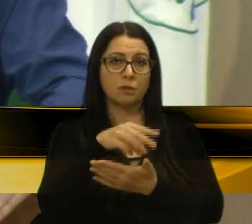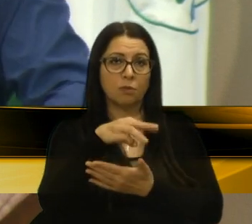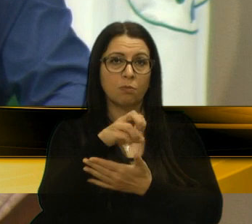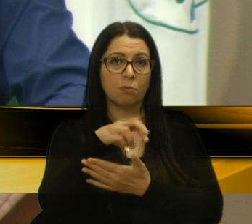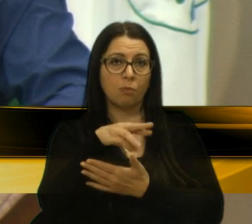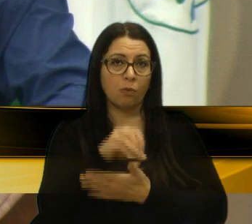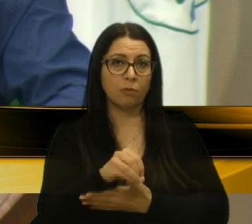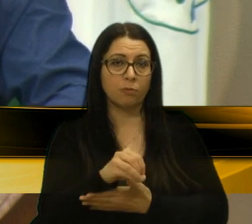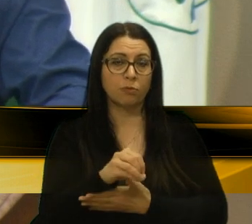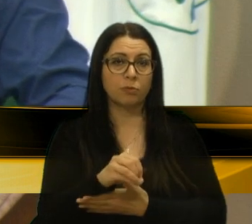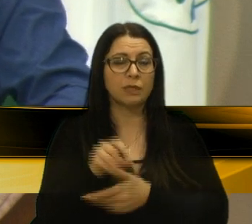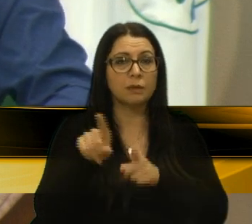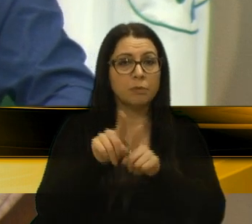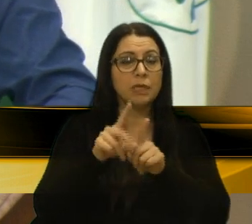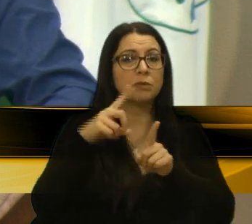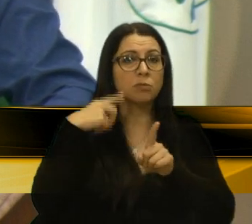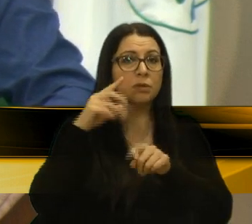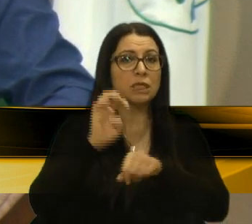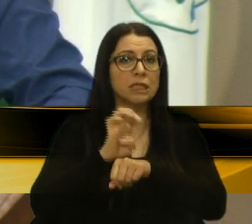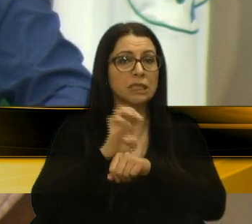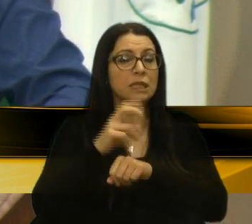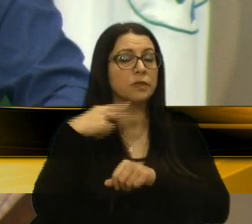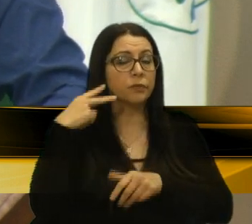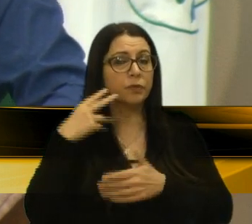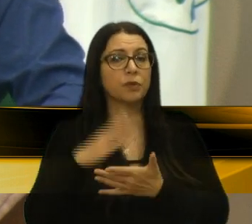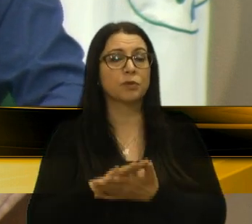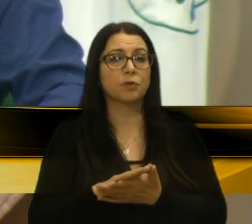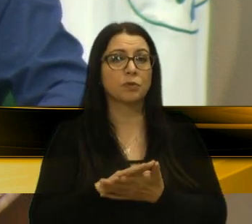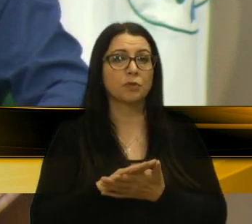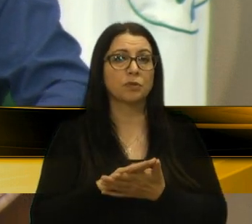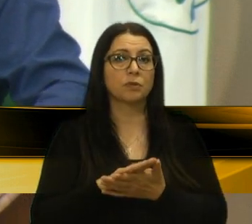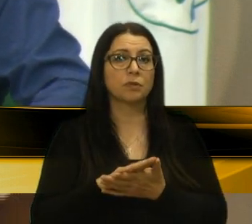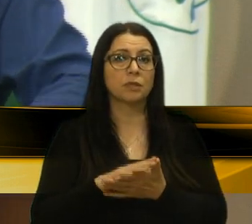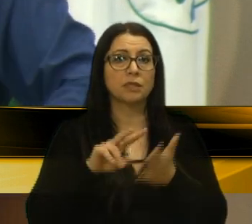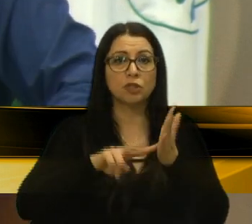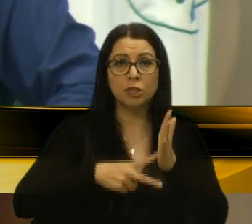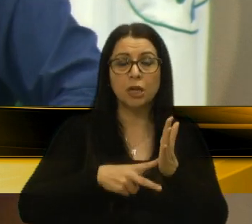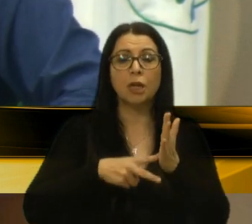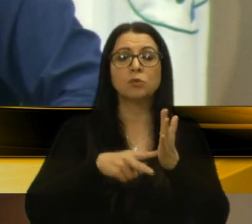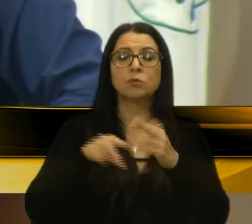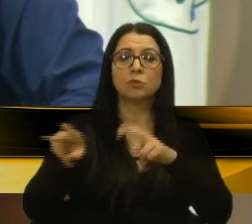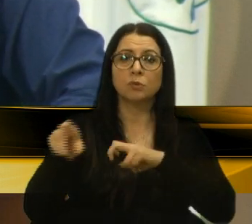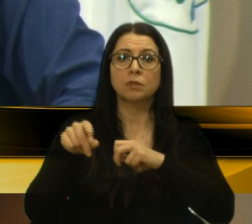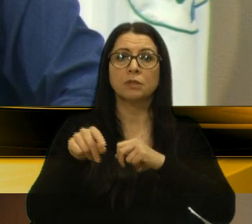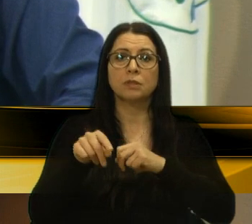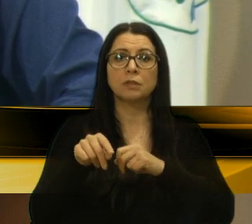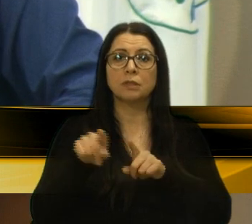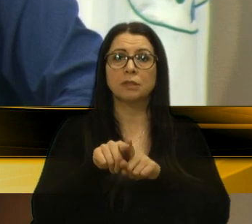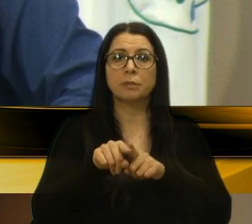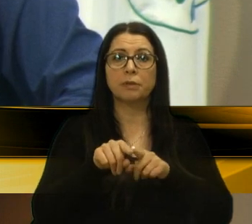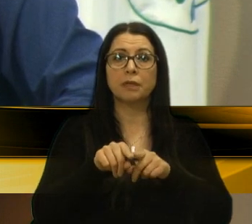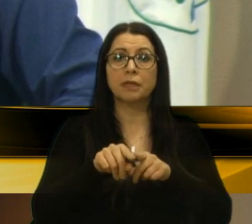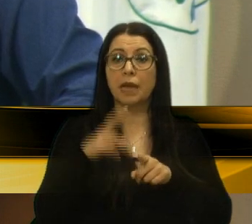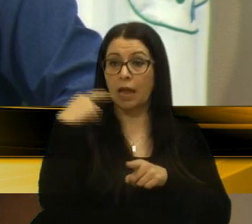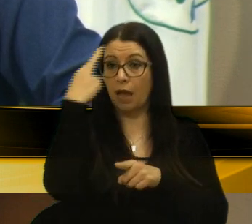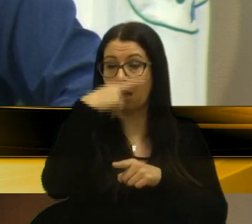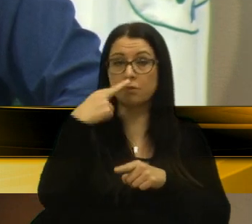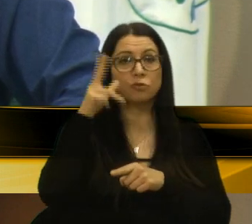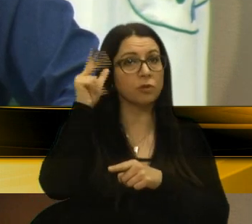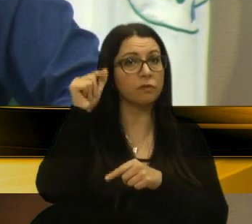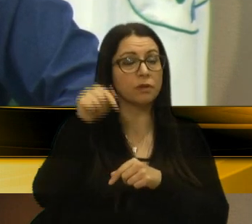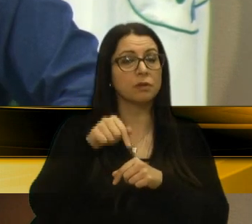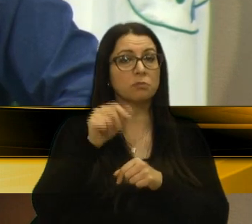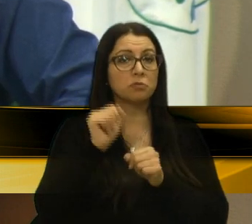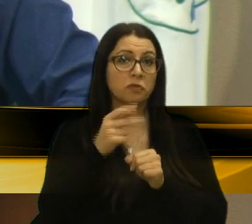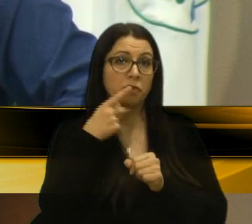mais deputados estaduais e vereadores, sindicatos rurais, raças de cavalos, que poderia citar aqui em Caxias